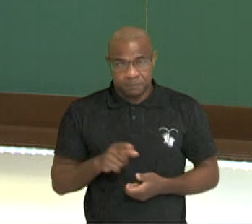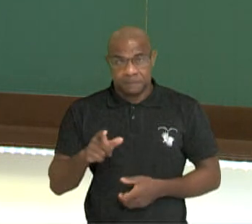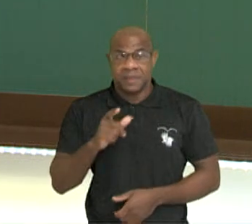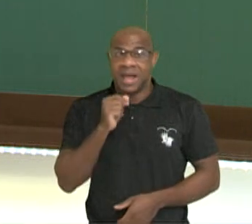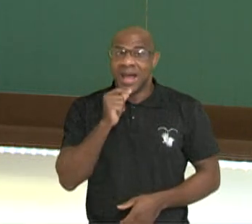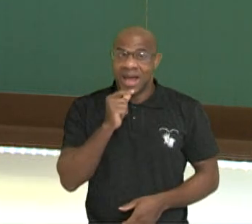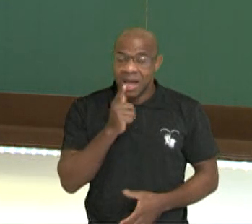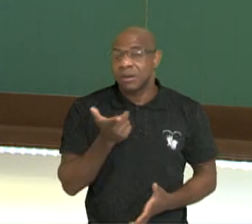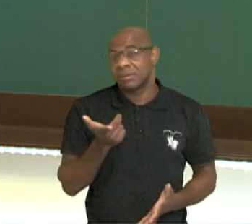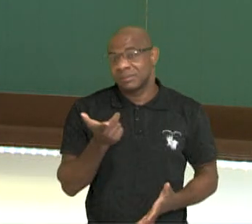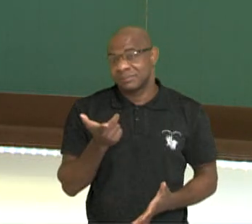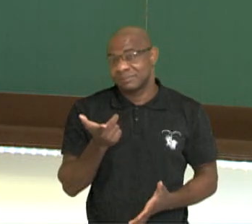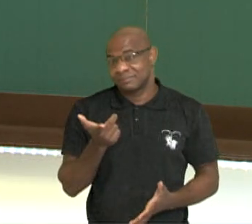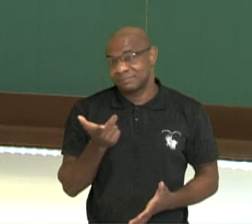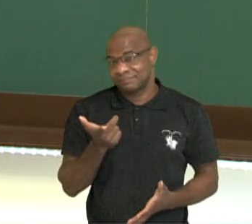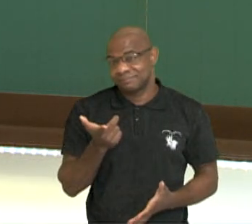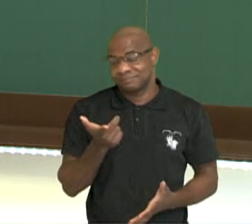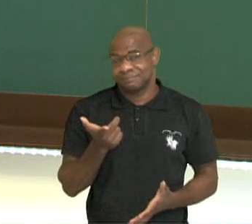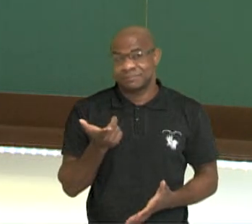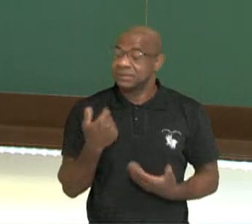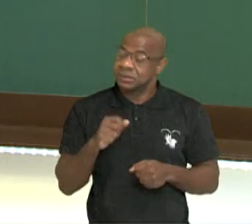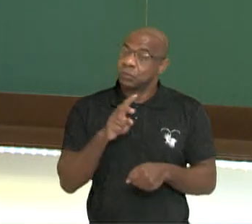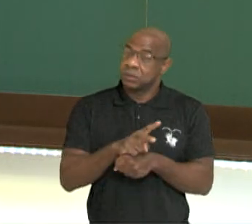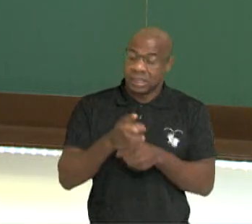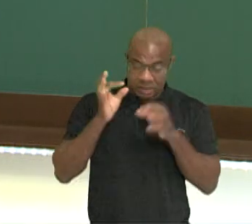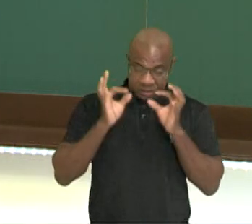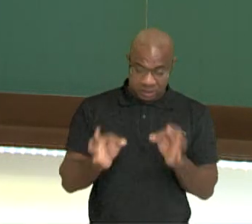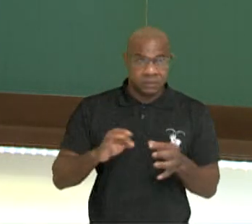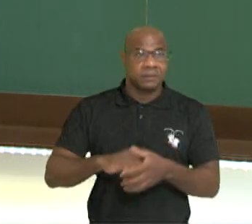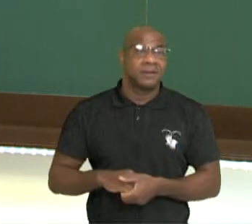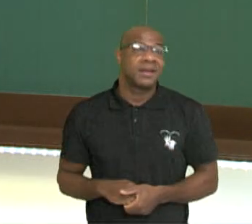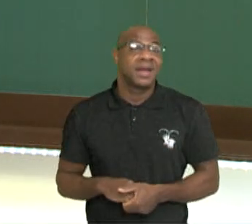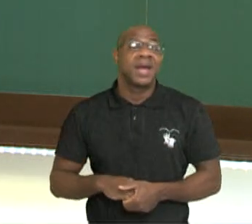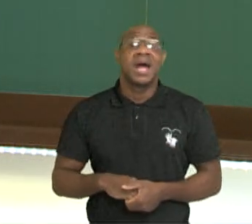próxima. Vamos para a nossa imagem? Já que nós estamos falando de